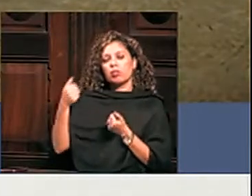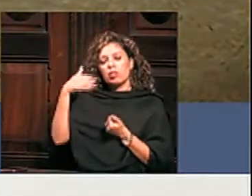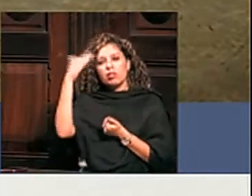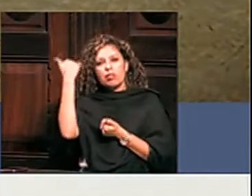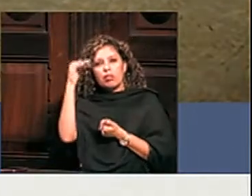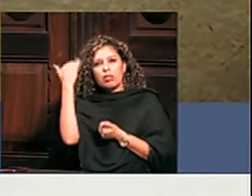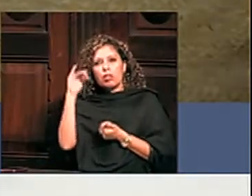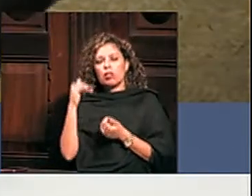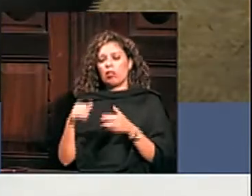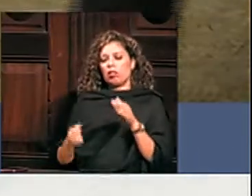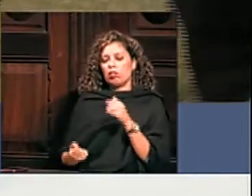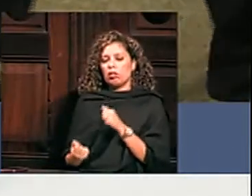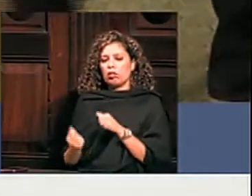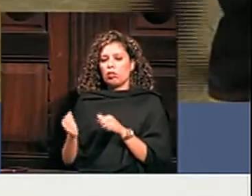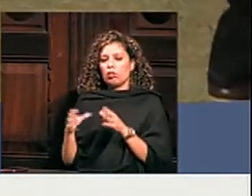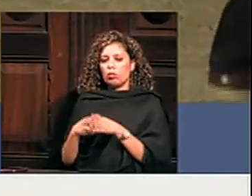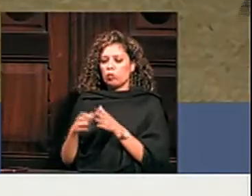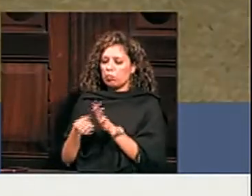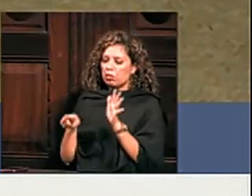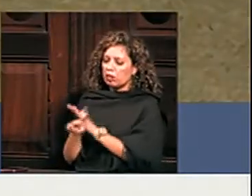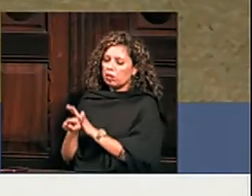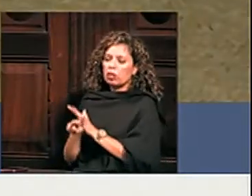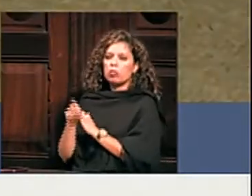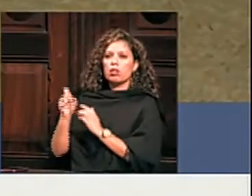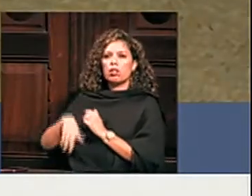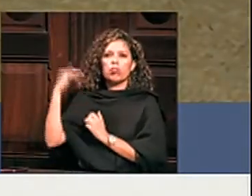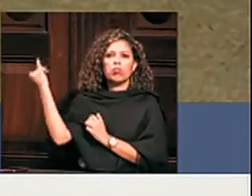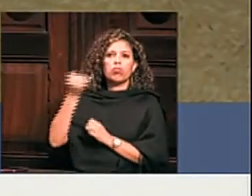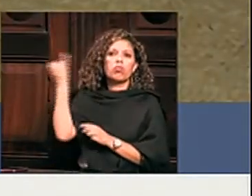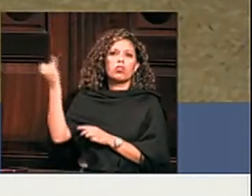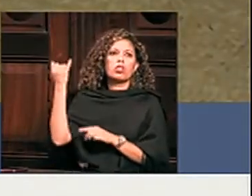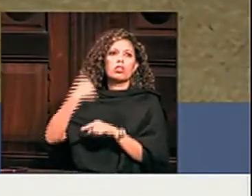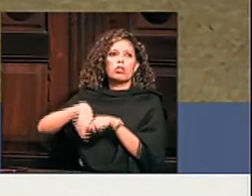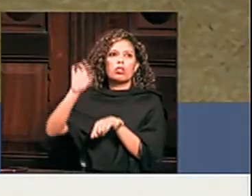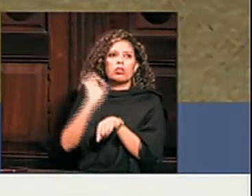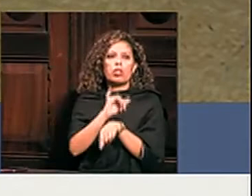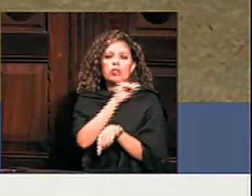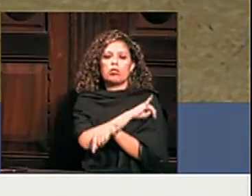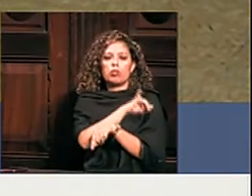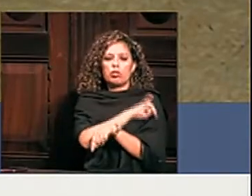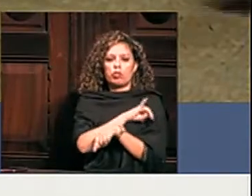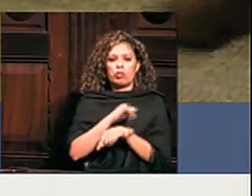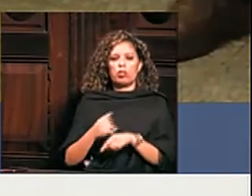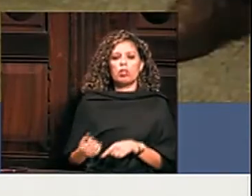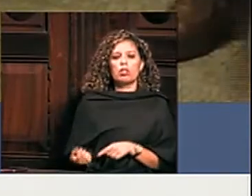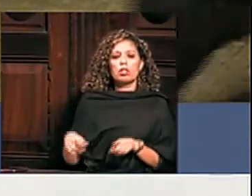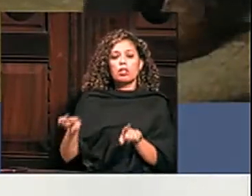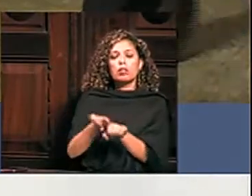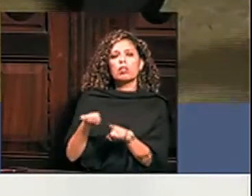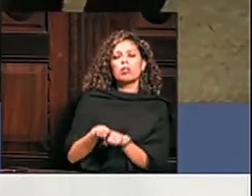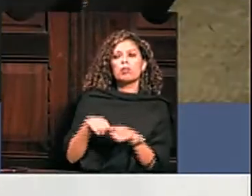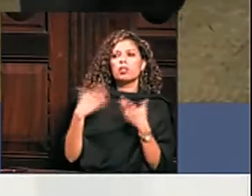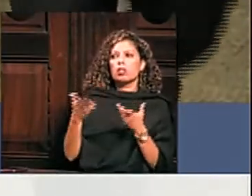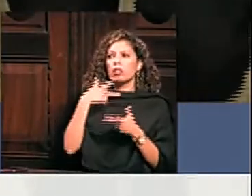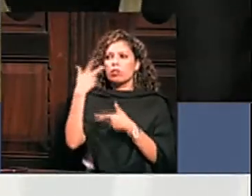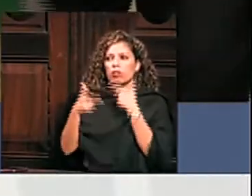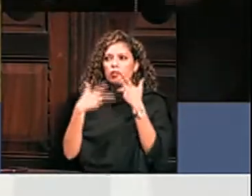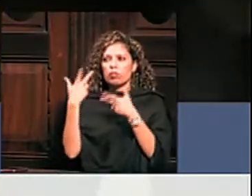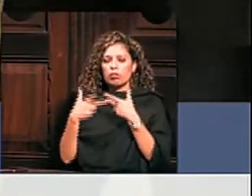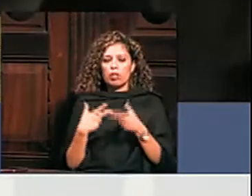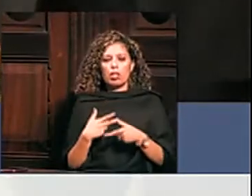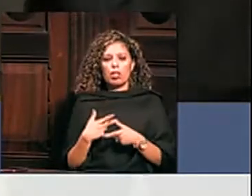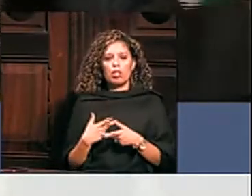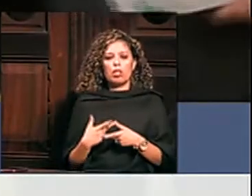a controladoria é muito importante para o Estado. Então, declarar aqui o nosso voto favorável. Também, senhor presidente, declarar